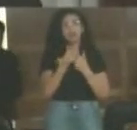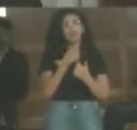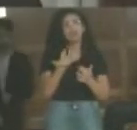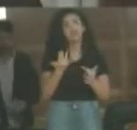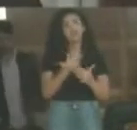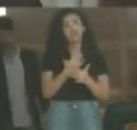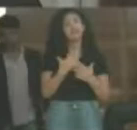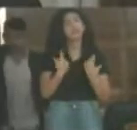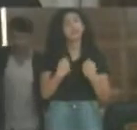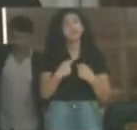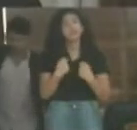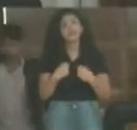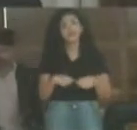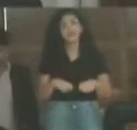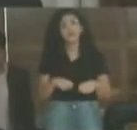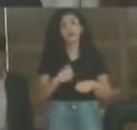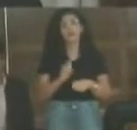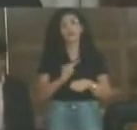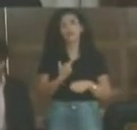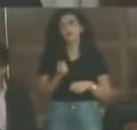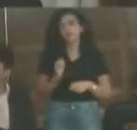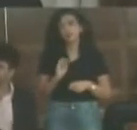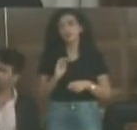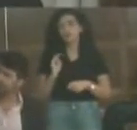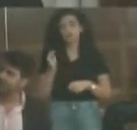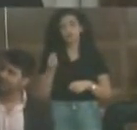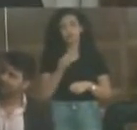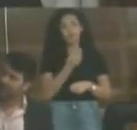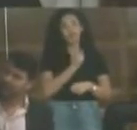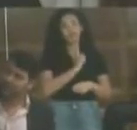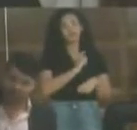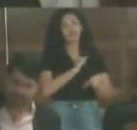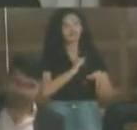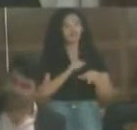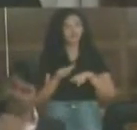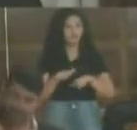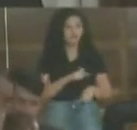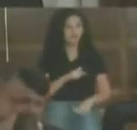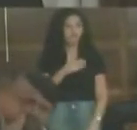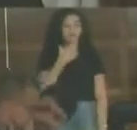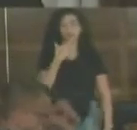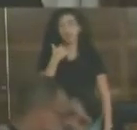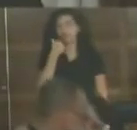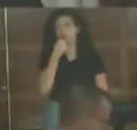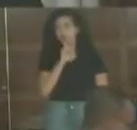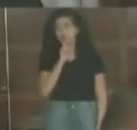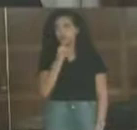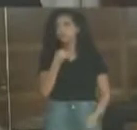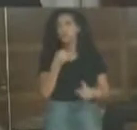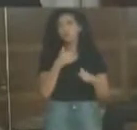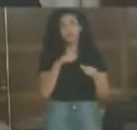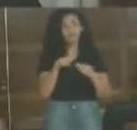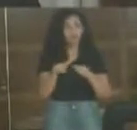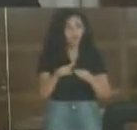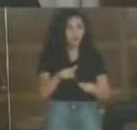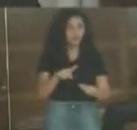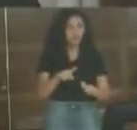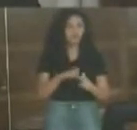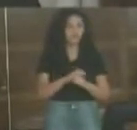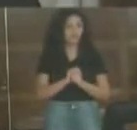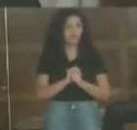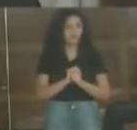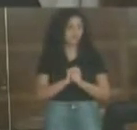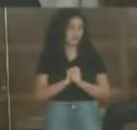deveria, na verdade, com esses 20 milhões, estar gerando empregos, melhores oportunidades de trabalho, de